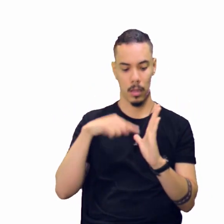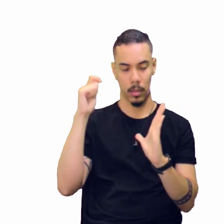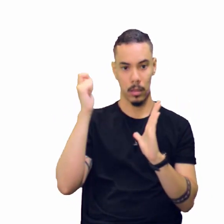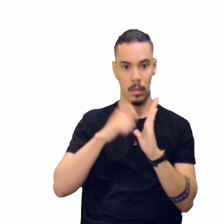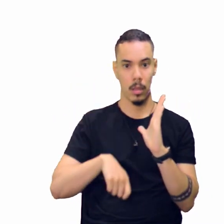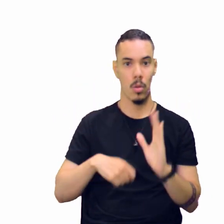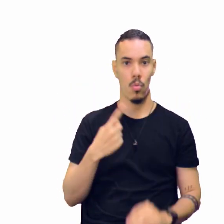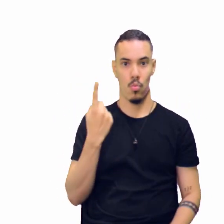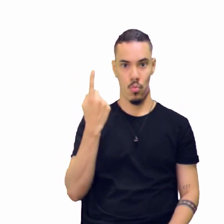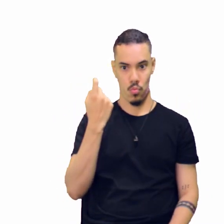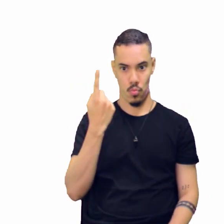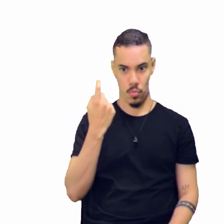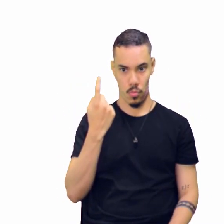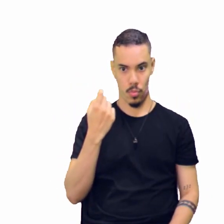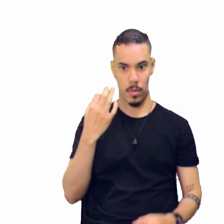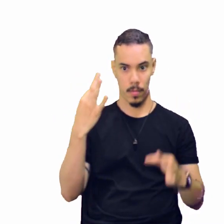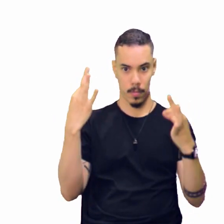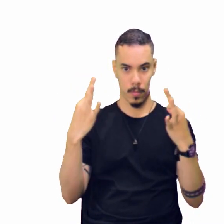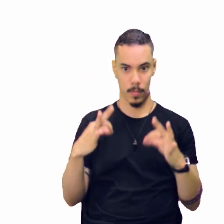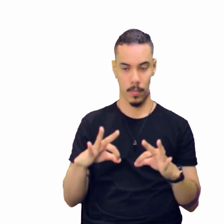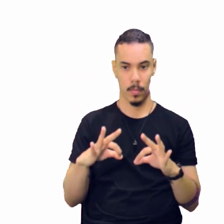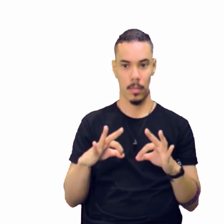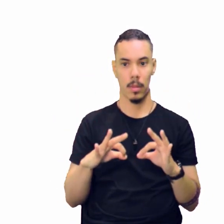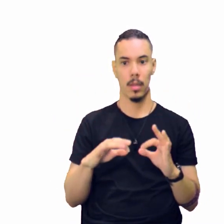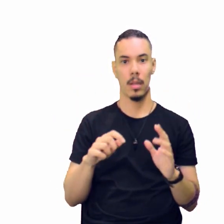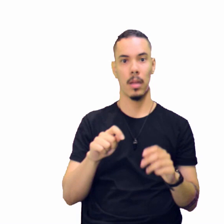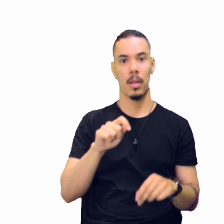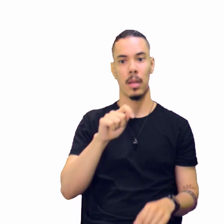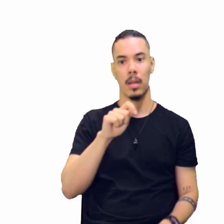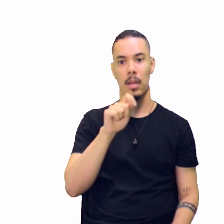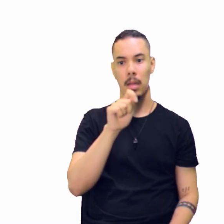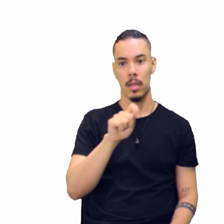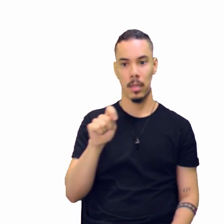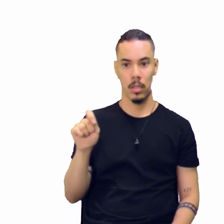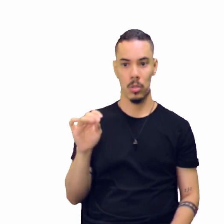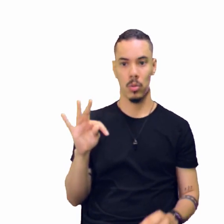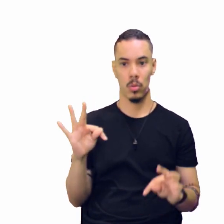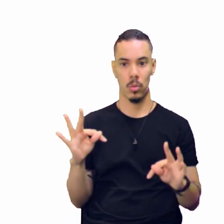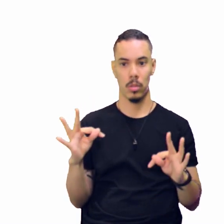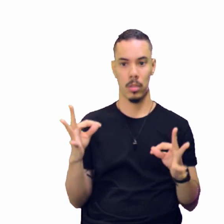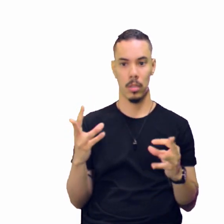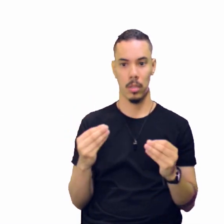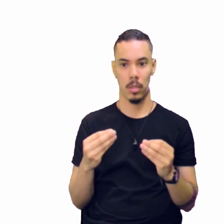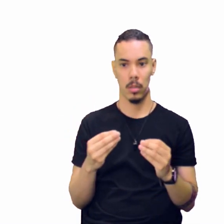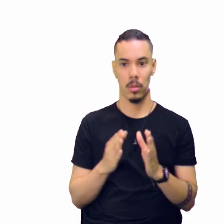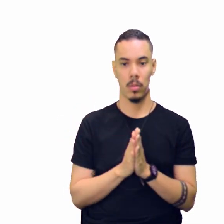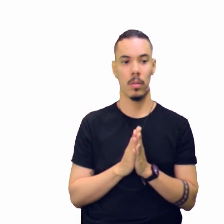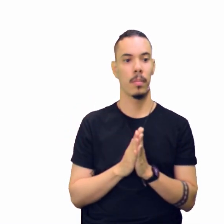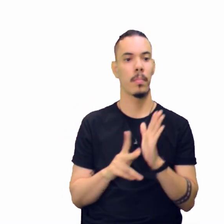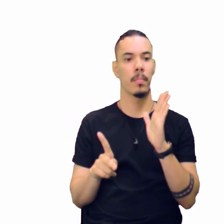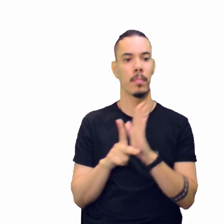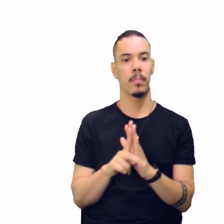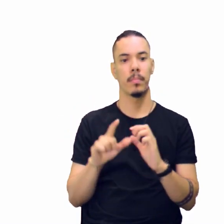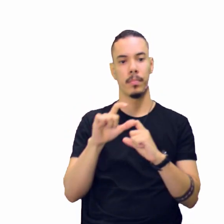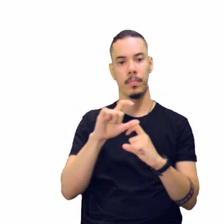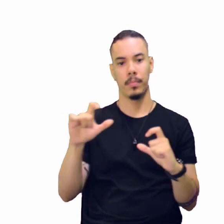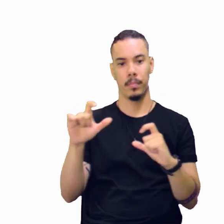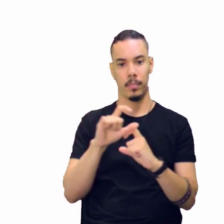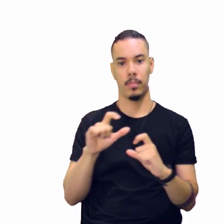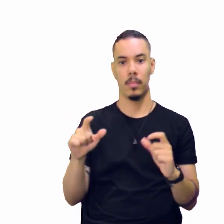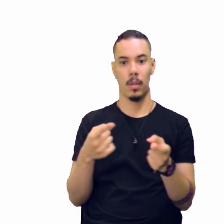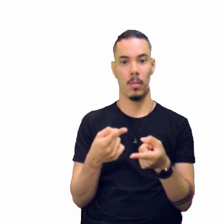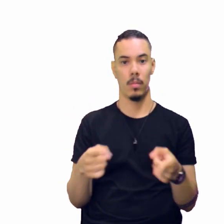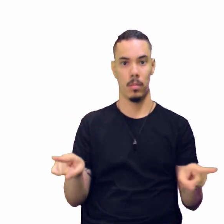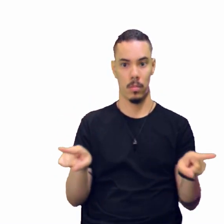a única alternativa em que a reescrita do primeiro verso da canção de Lulu Santos